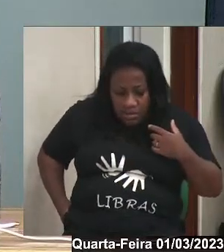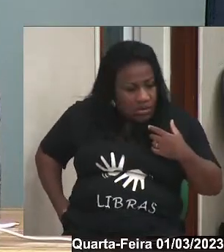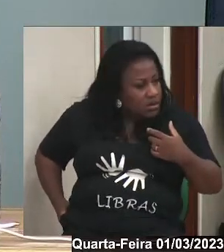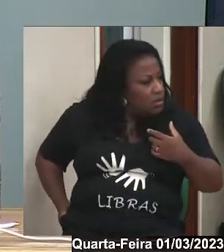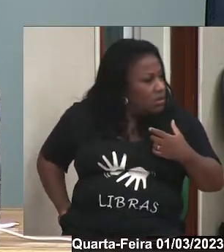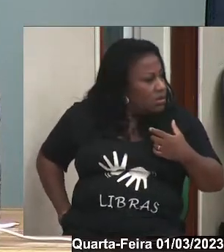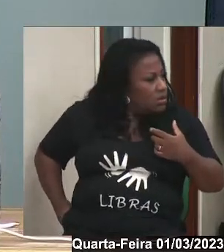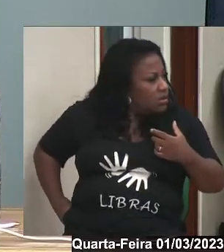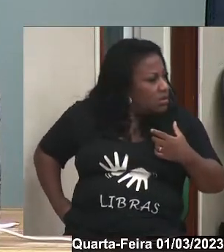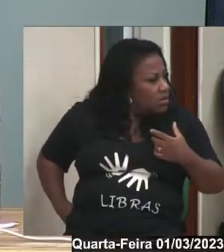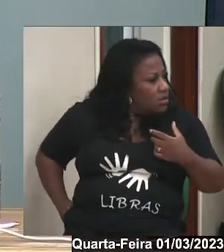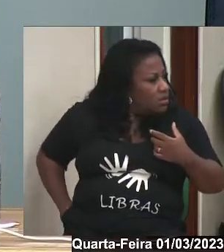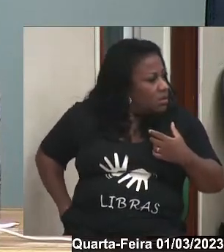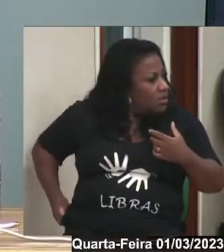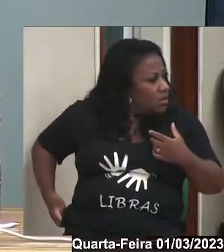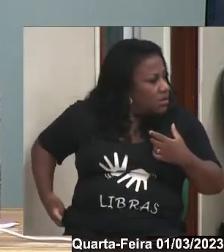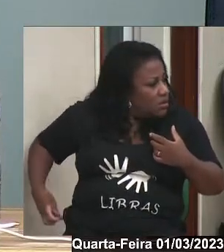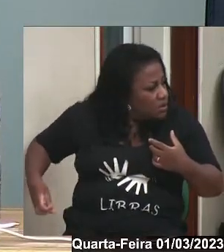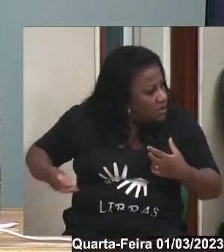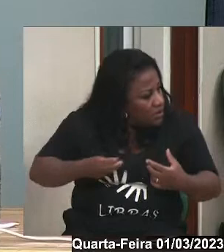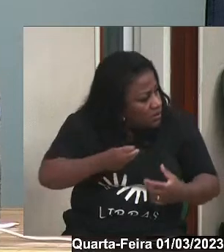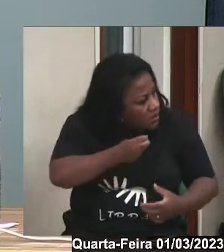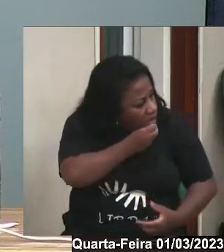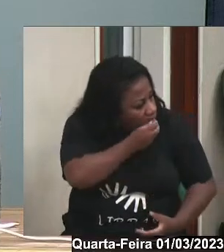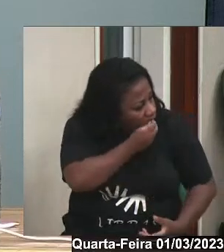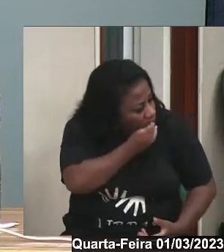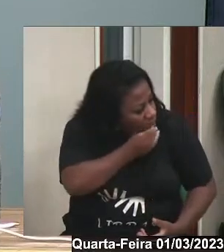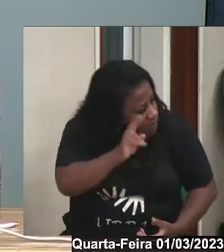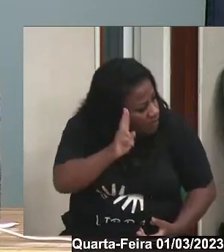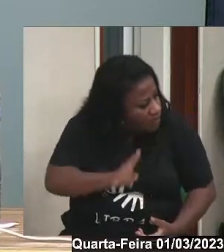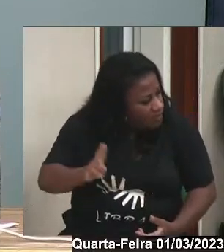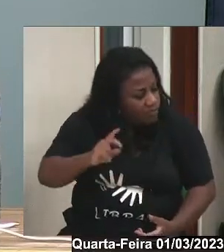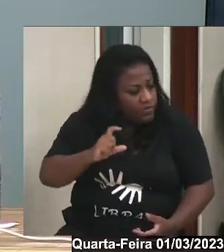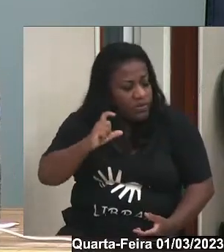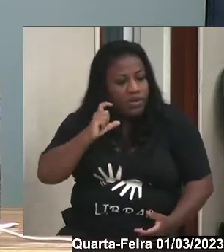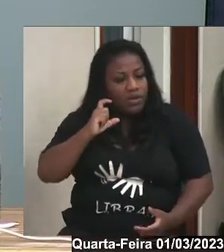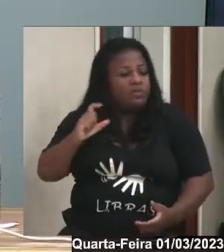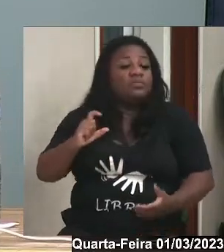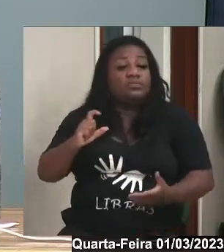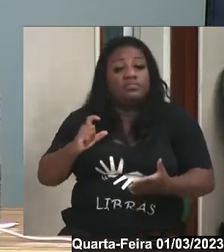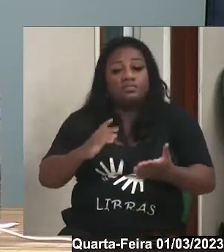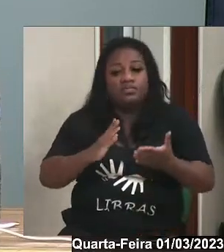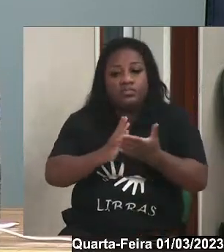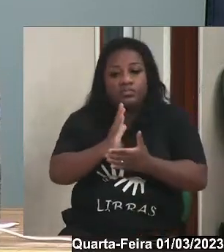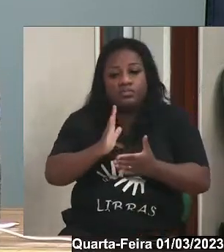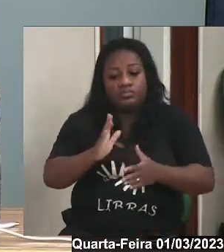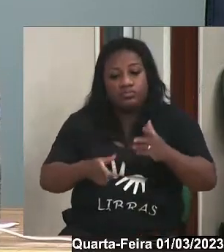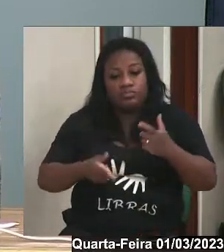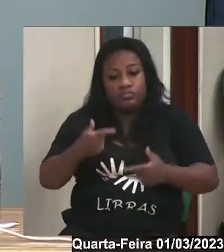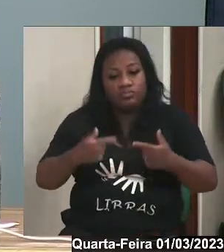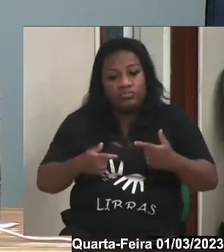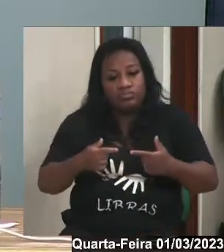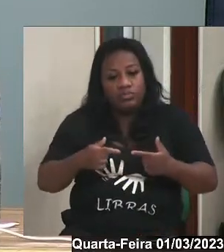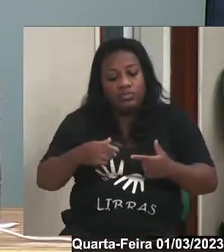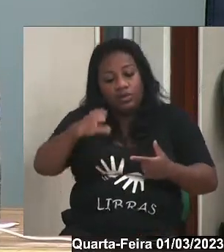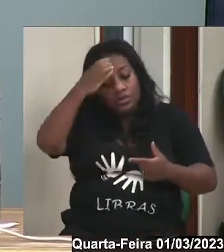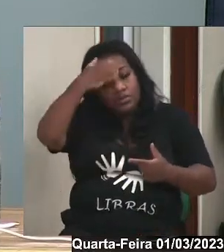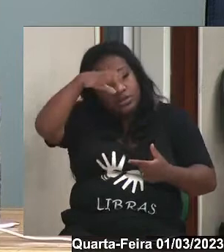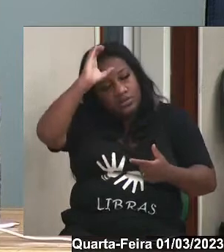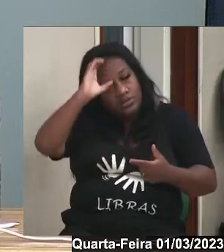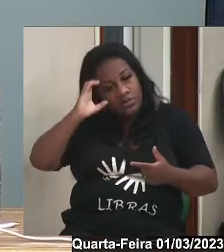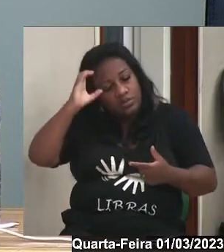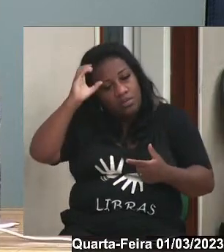Silva. Em seguida, passou para o grande expediente. Usou a palavra o vereador Abidan Henrique da Silva, Renato Lúcio Costa Barbosa,